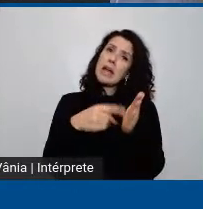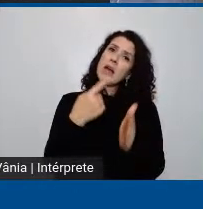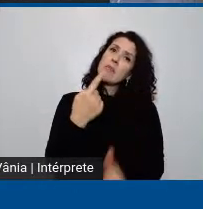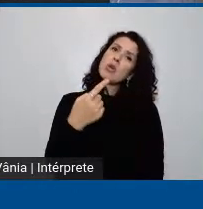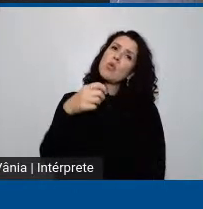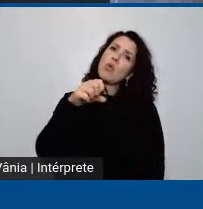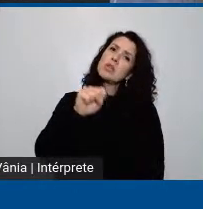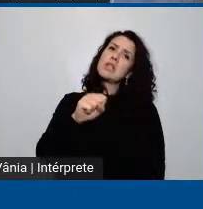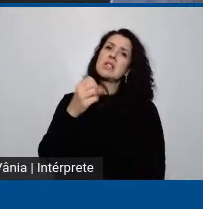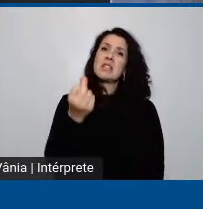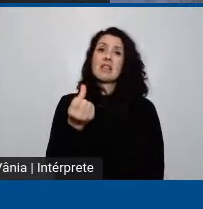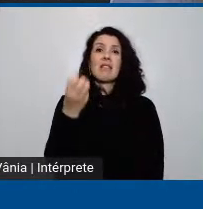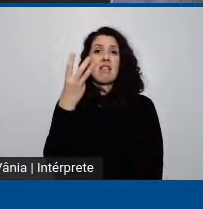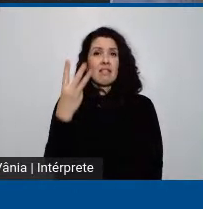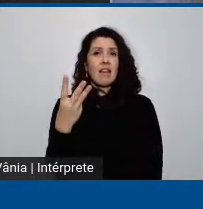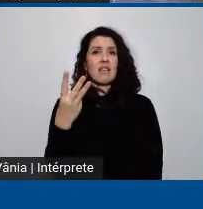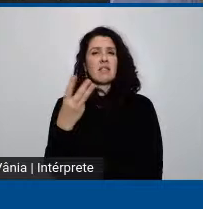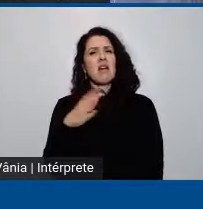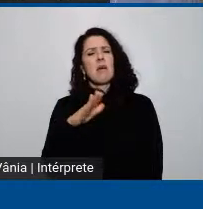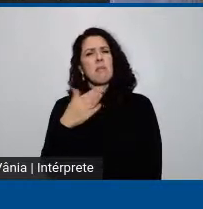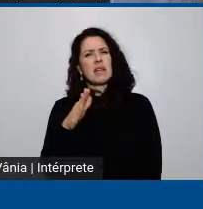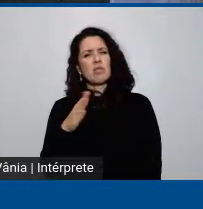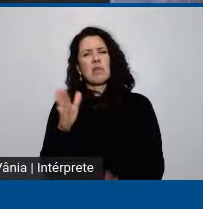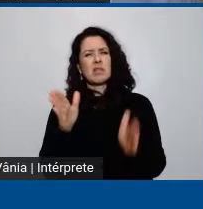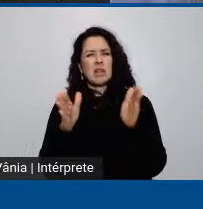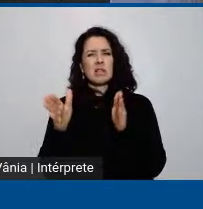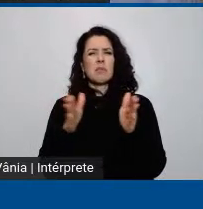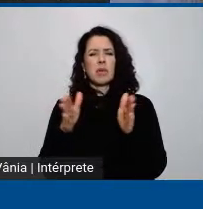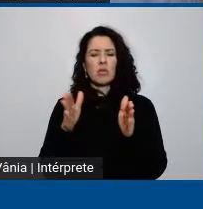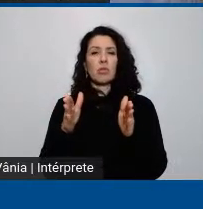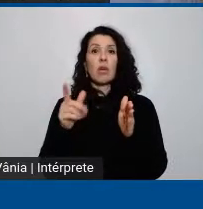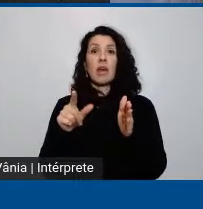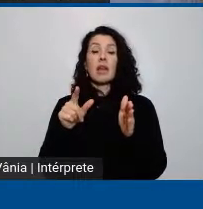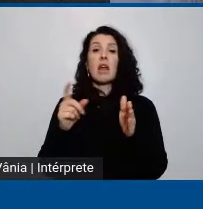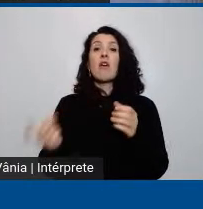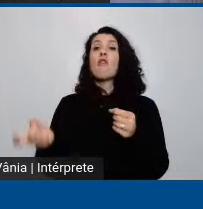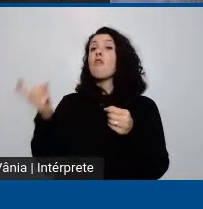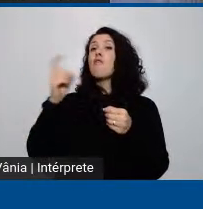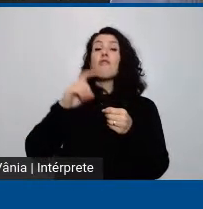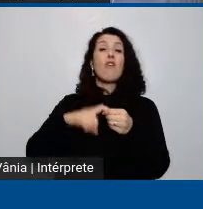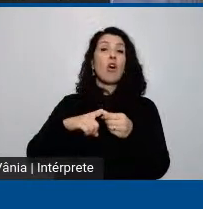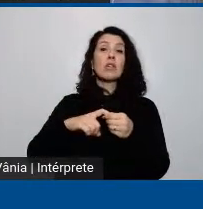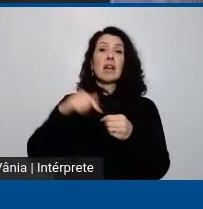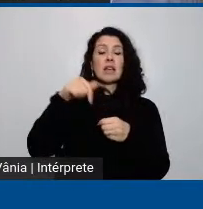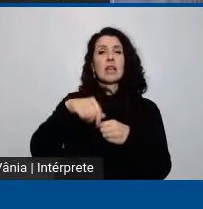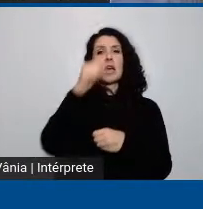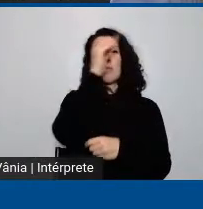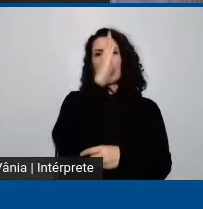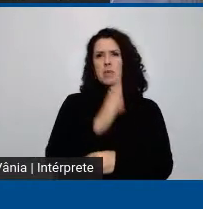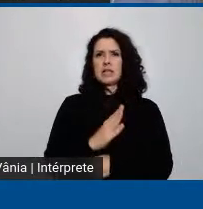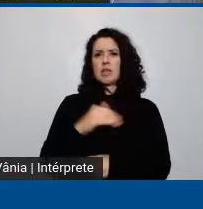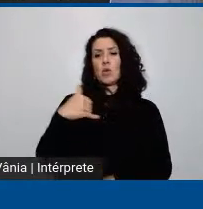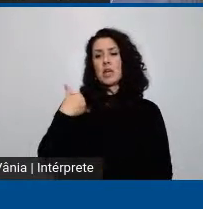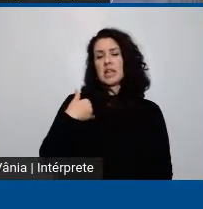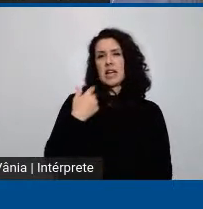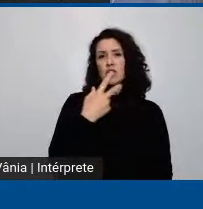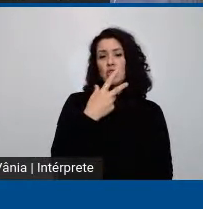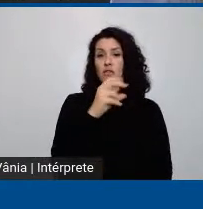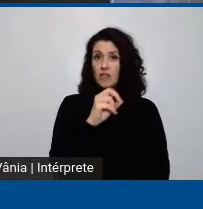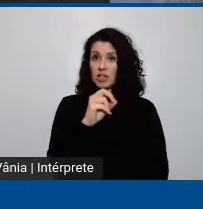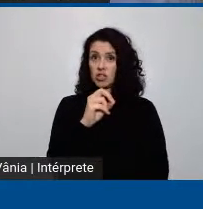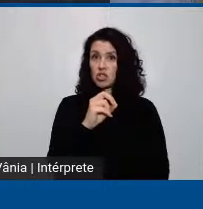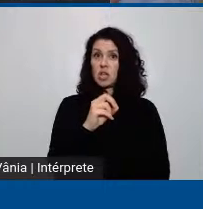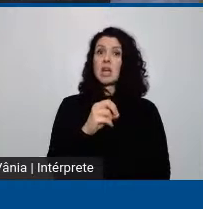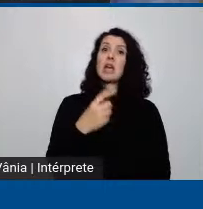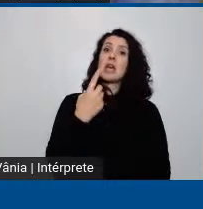1863, quando, em torno dessa data, retorna ao Brasil já com 20 anos, e em 67